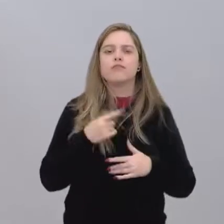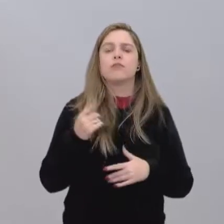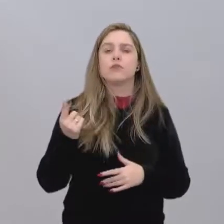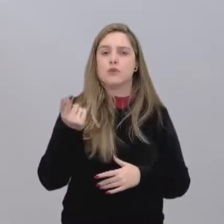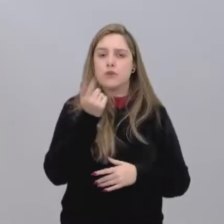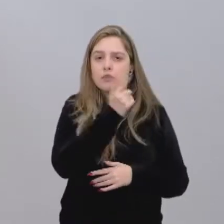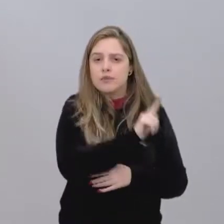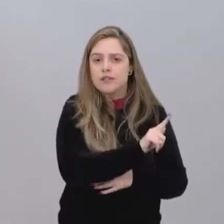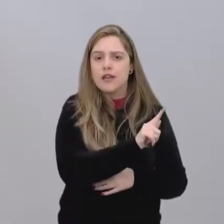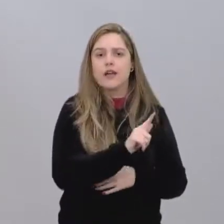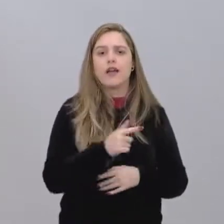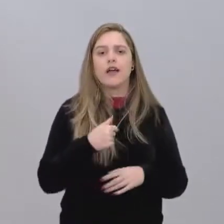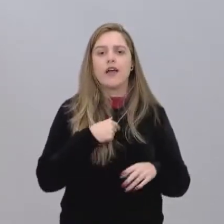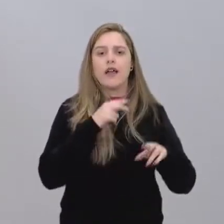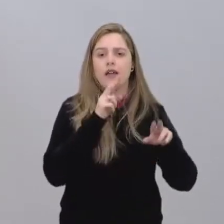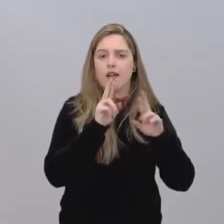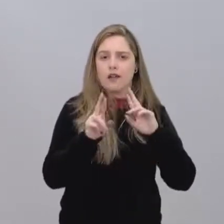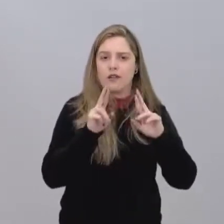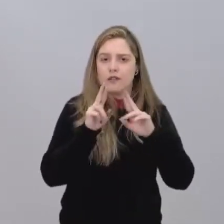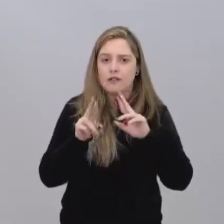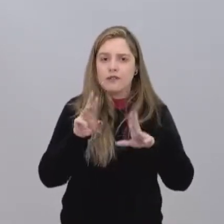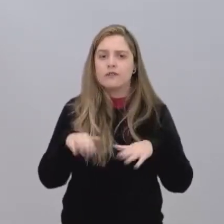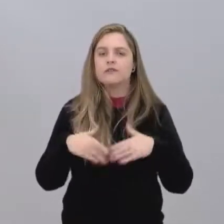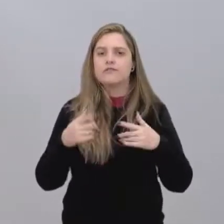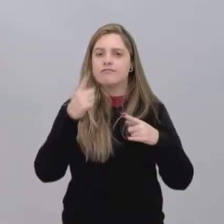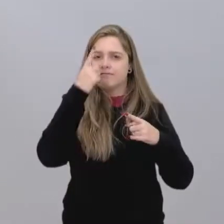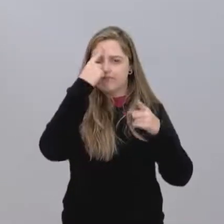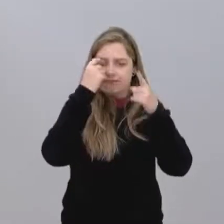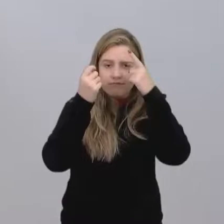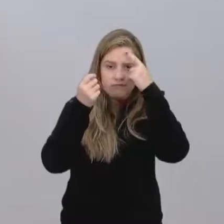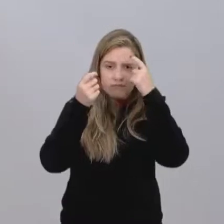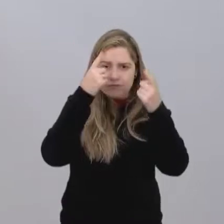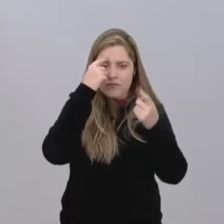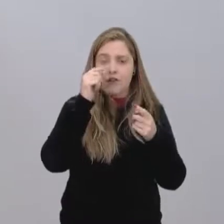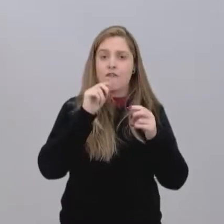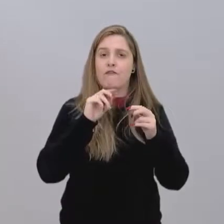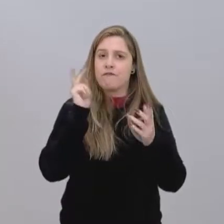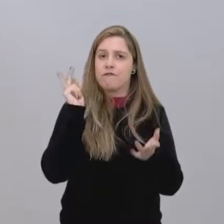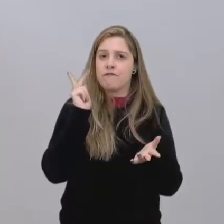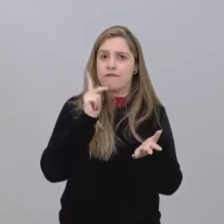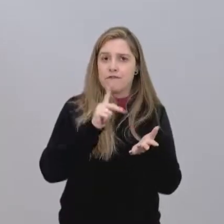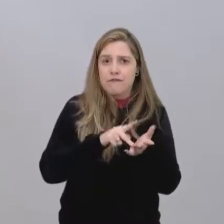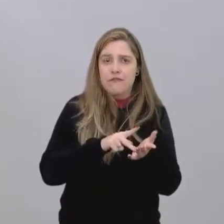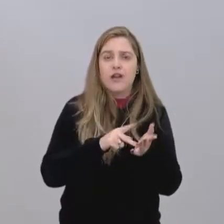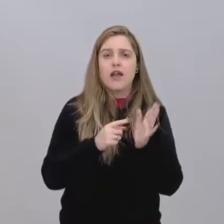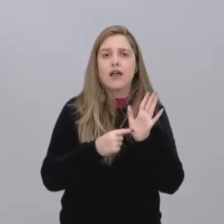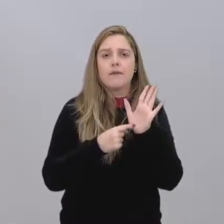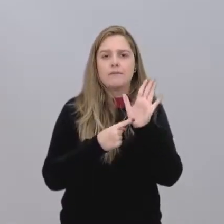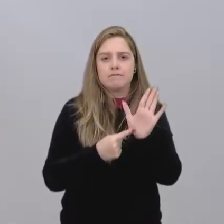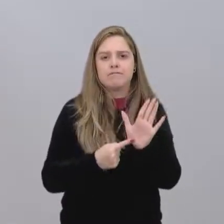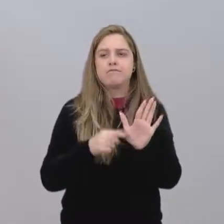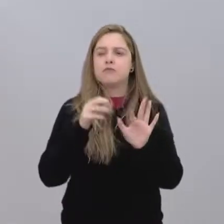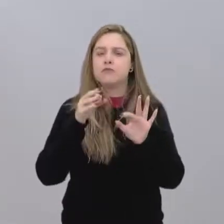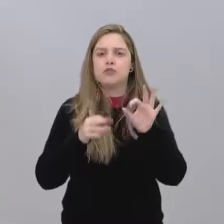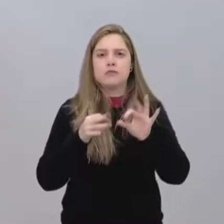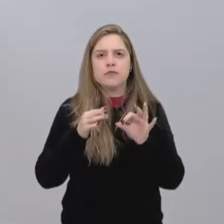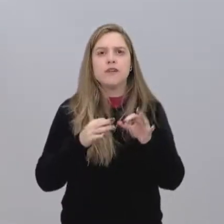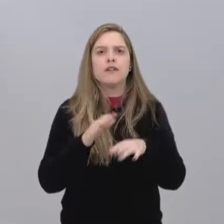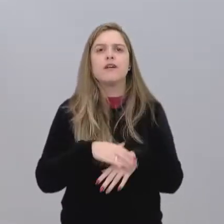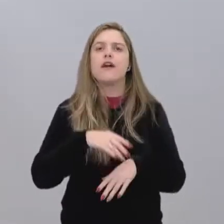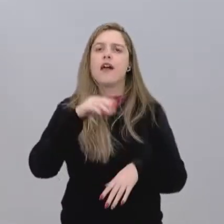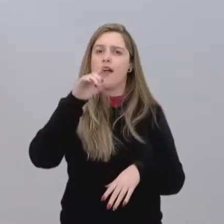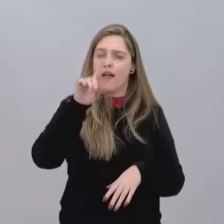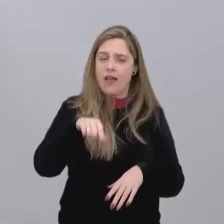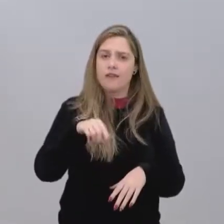então relacionar ideias, relacionar fatos, para que eu então apresente uma justificativa e que